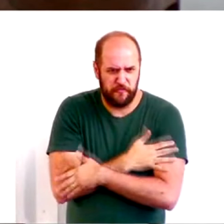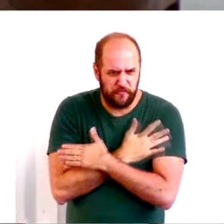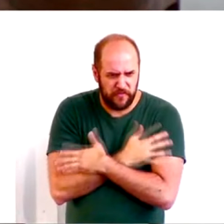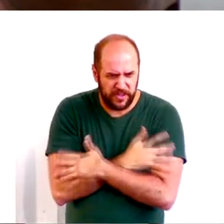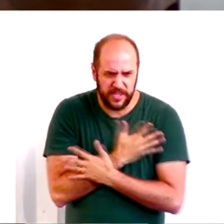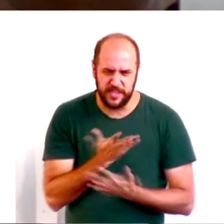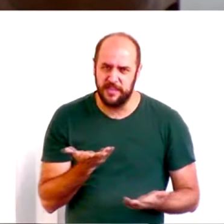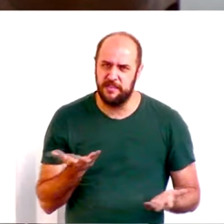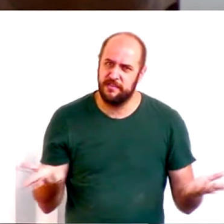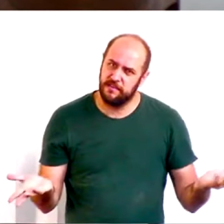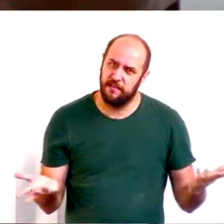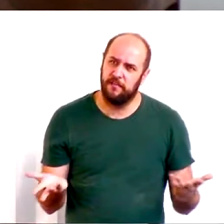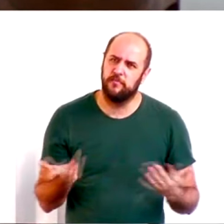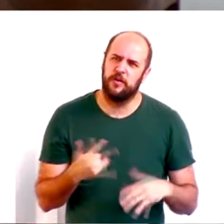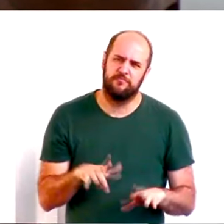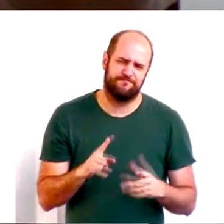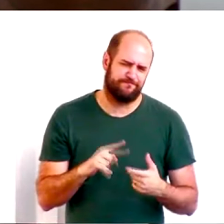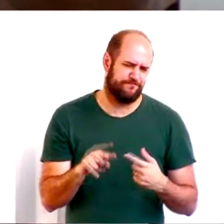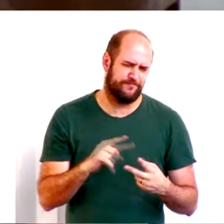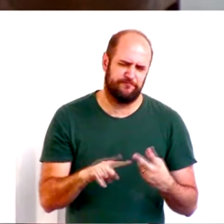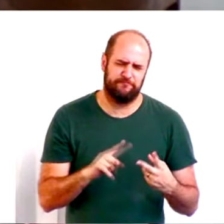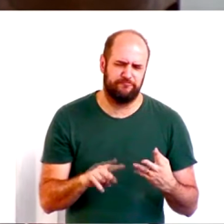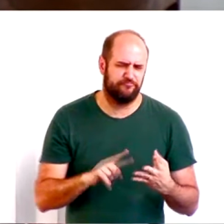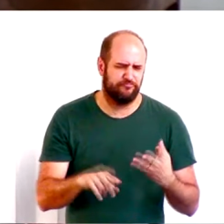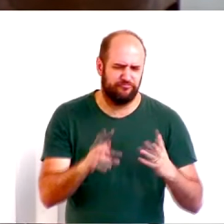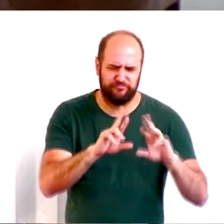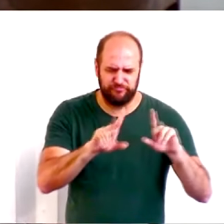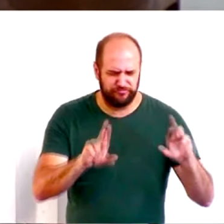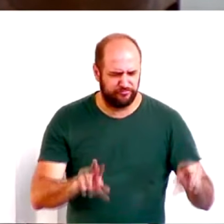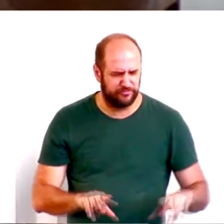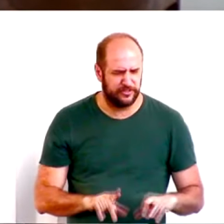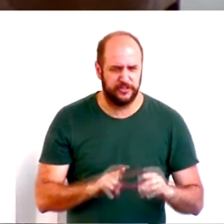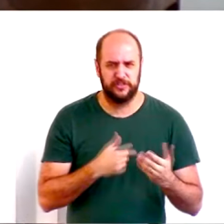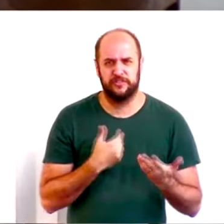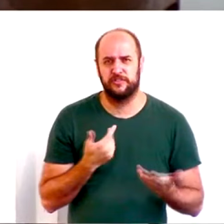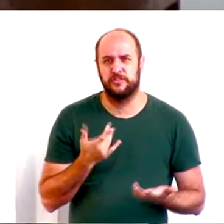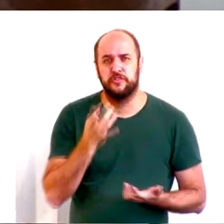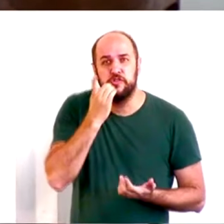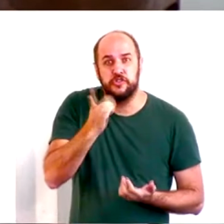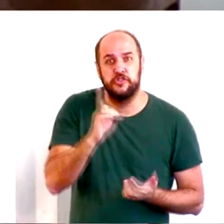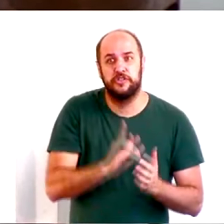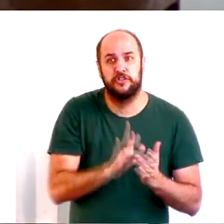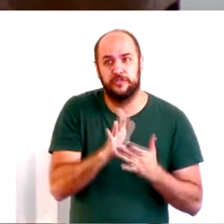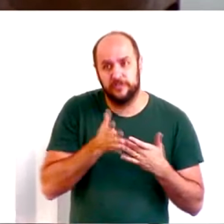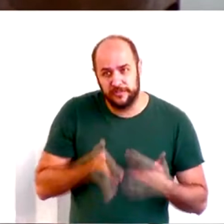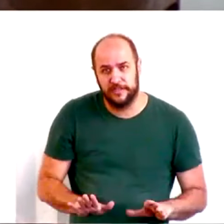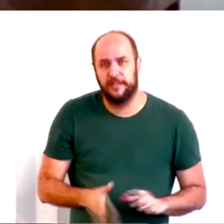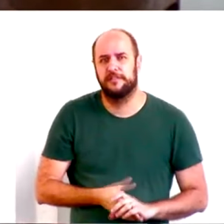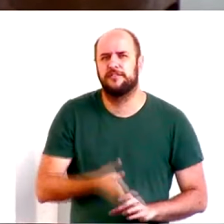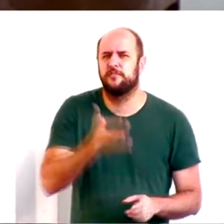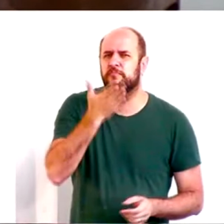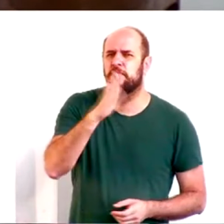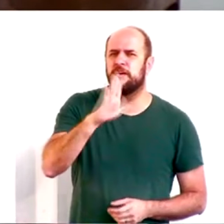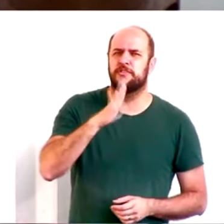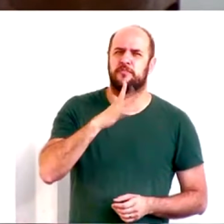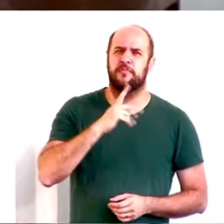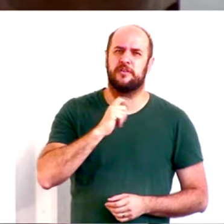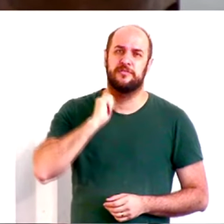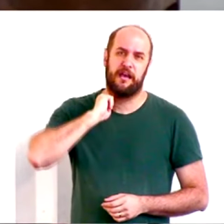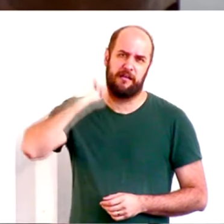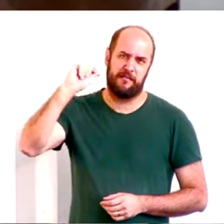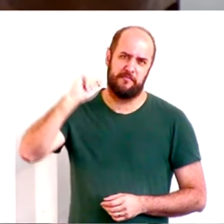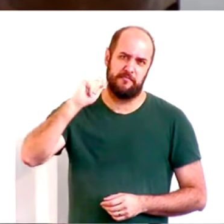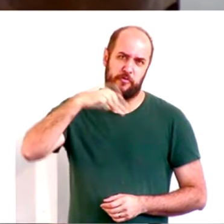bom nós temos muitas possibilidades que o nascimento do Senhor Jesus Cristo tem acontecido mesmo lá pelo mês de Abril ou Maio